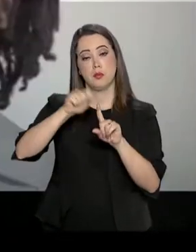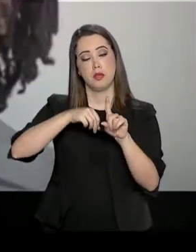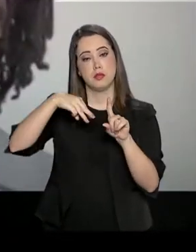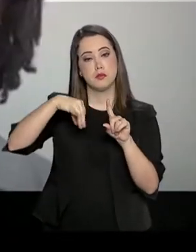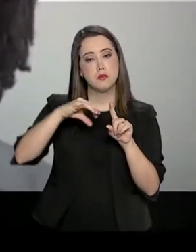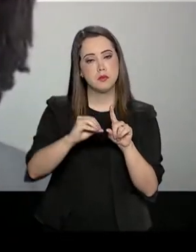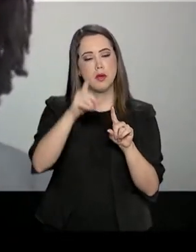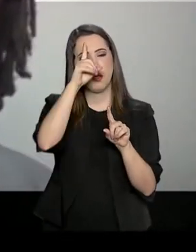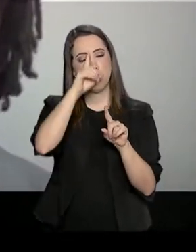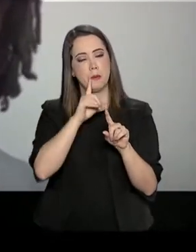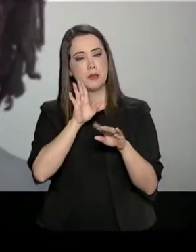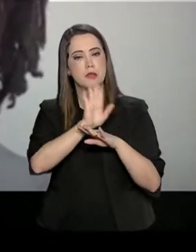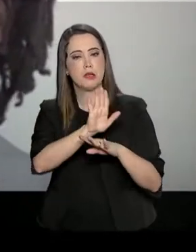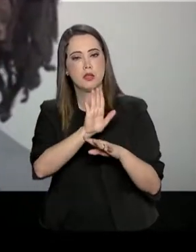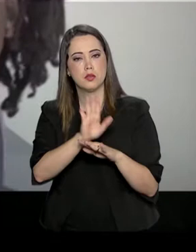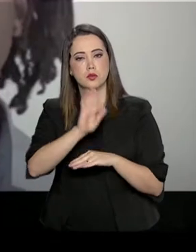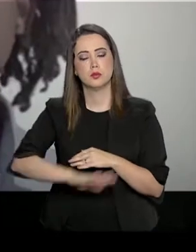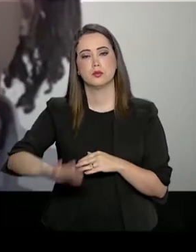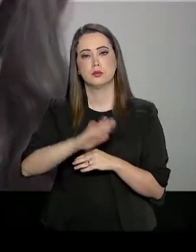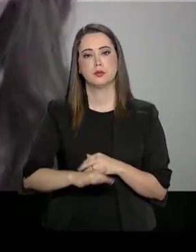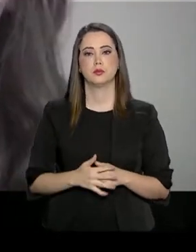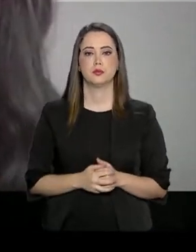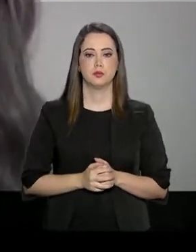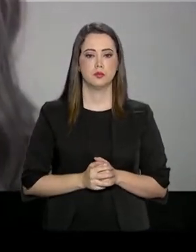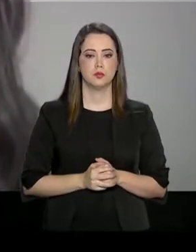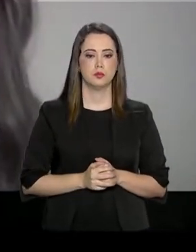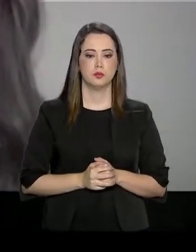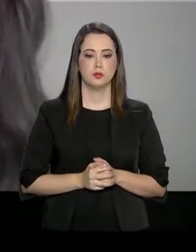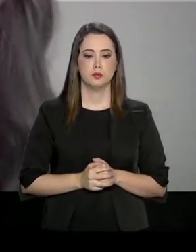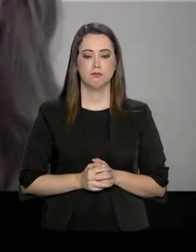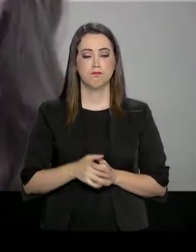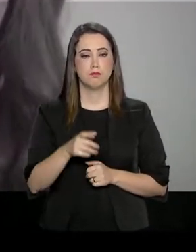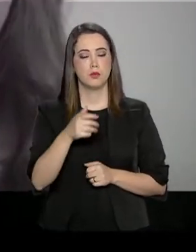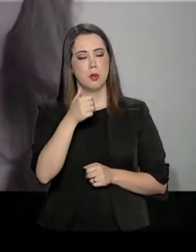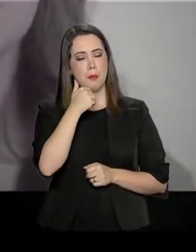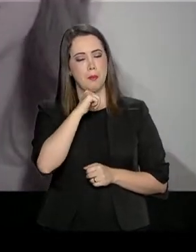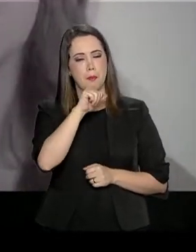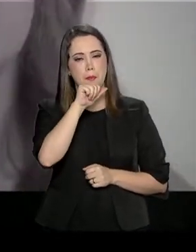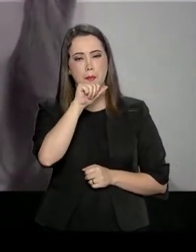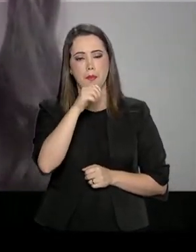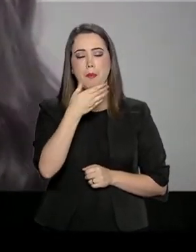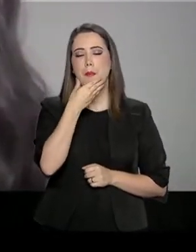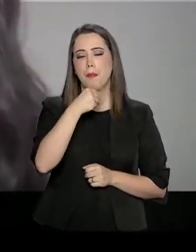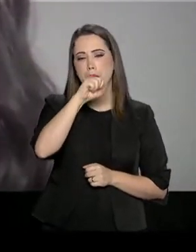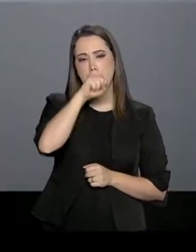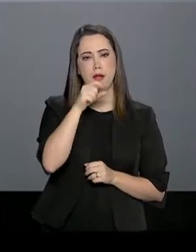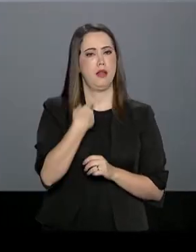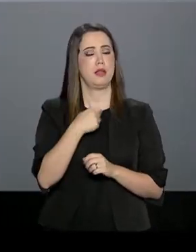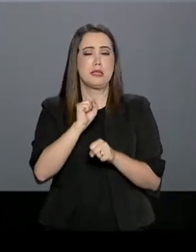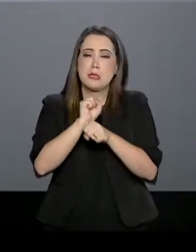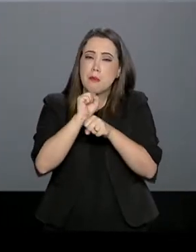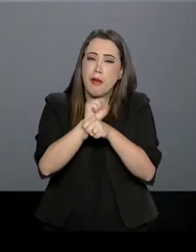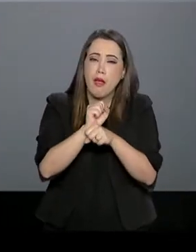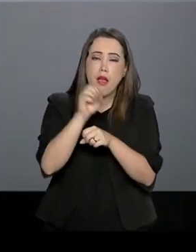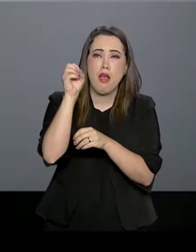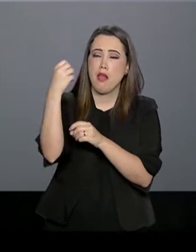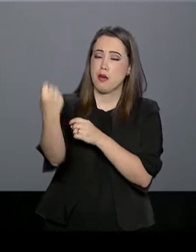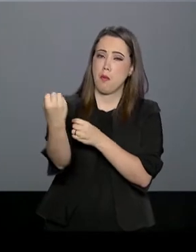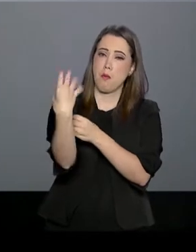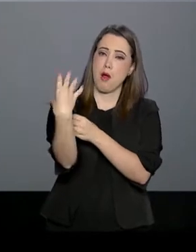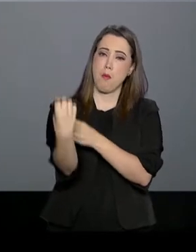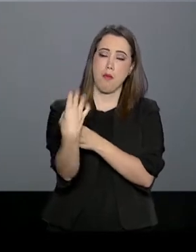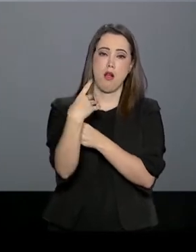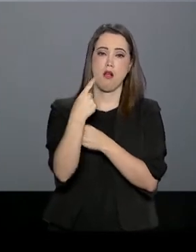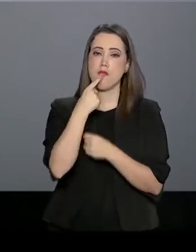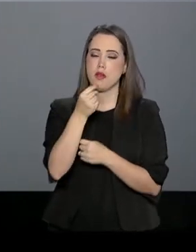vai contar com a ajuda das crianças. Pai, não passa no sinal vermelho. Quando tem gente passando na